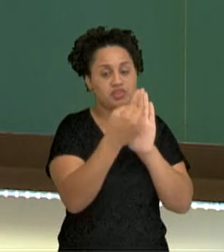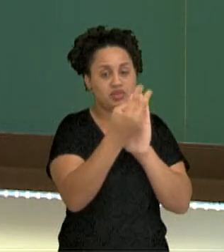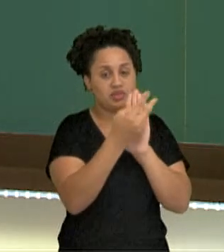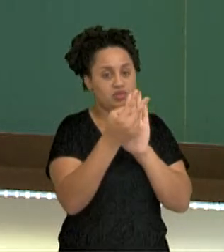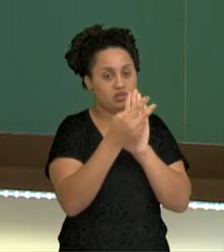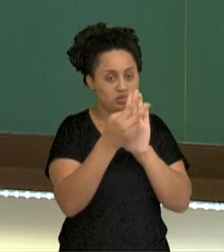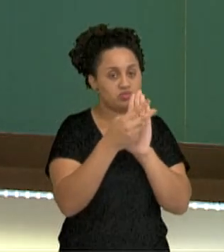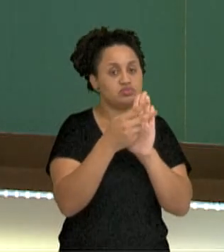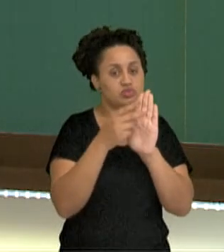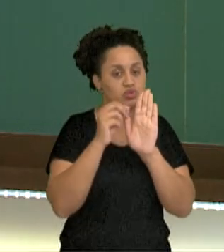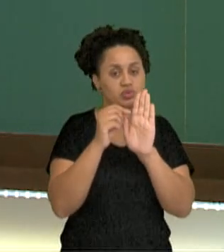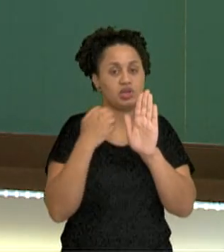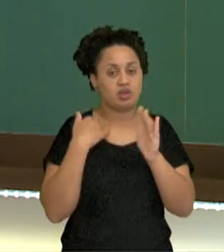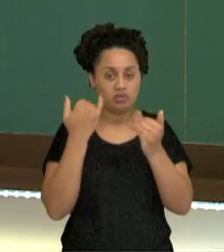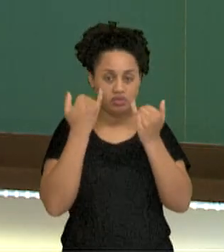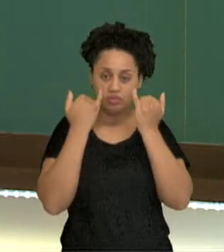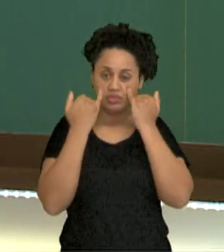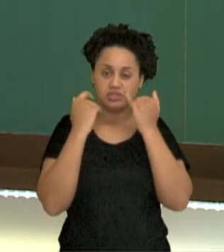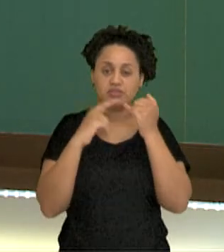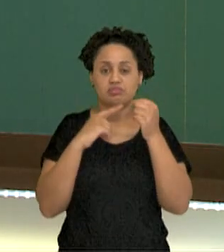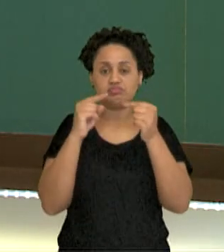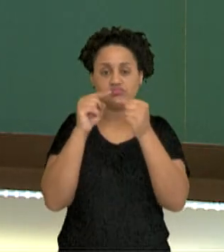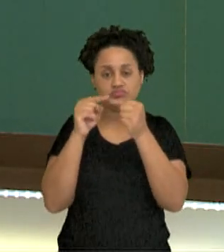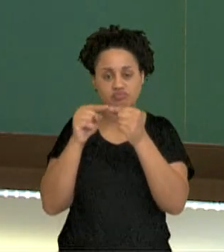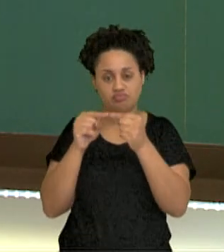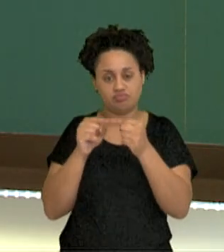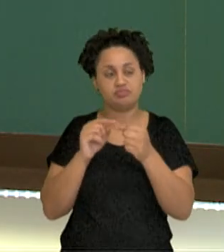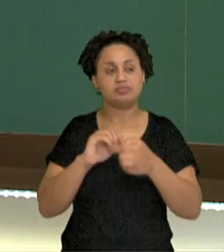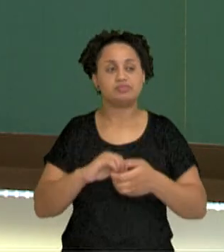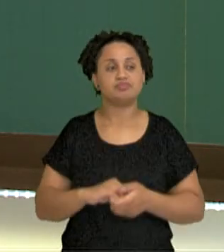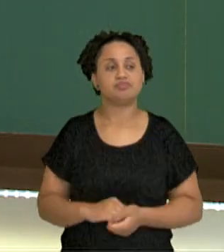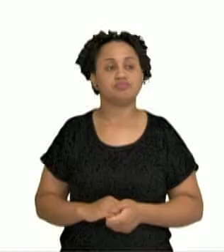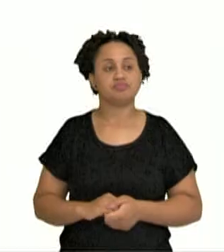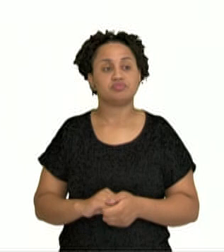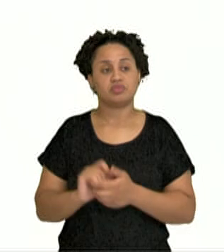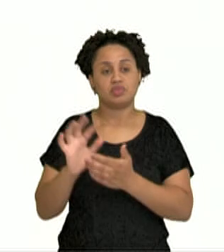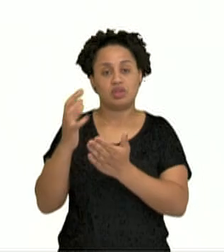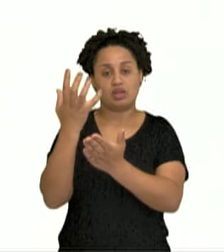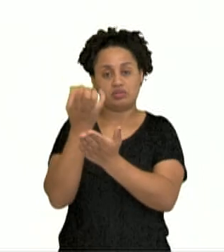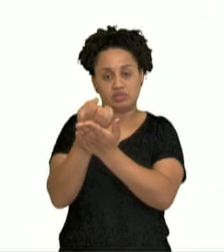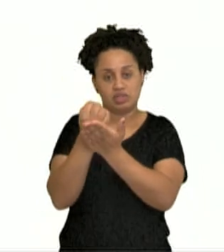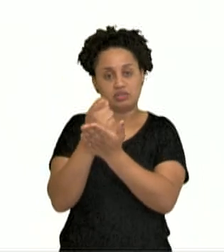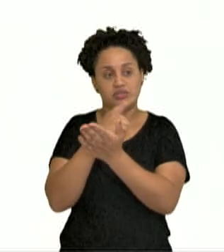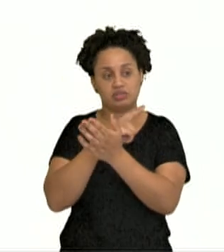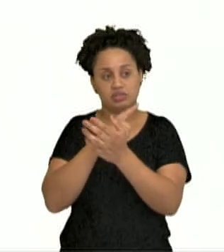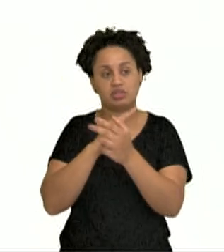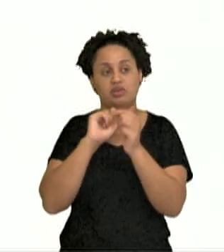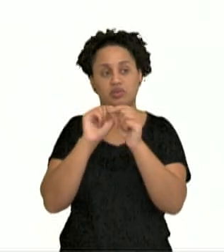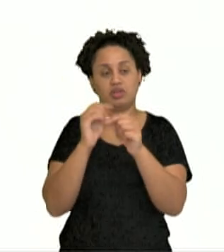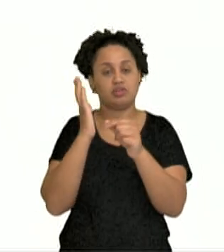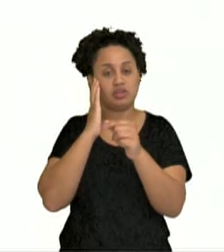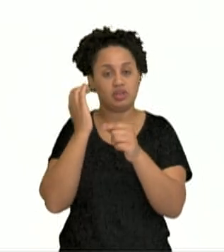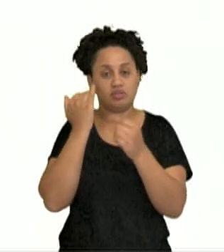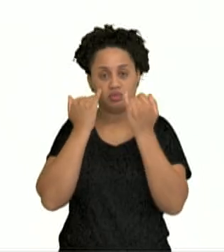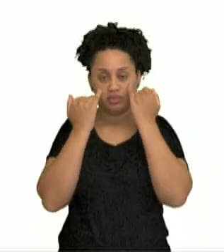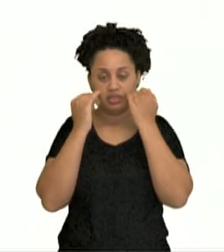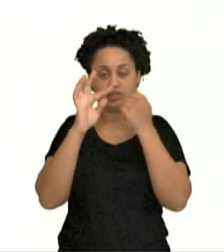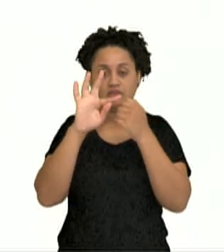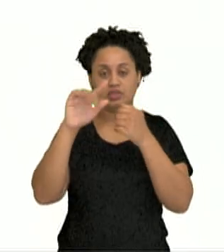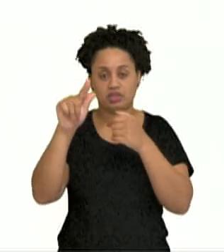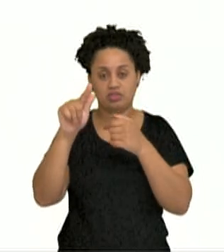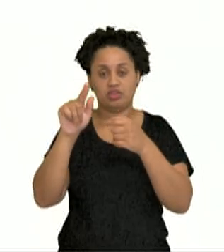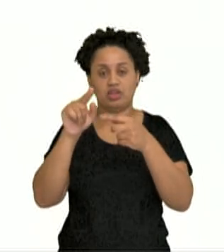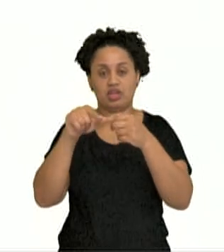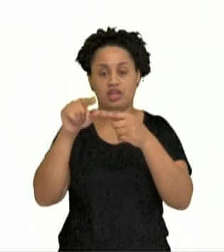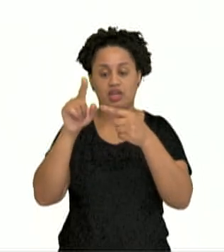segundo quadrante, que é a informação coincidente aí dos dois. Os dados estão aqui. O que eu tenho de informação? Que a tangente é o seno